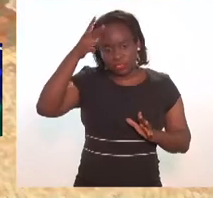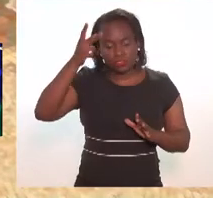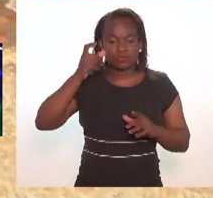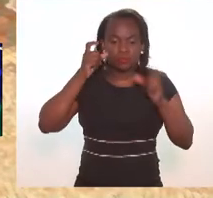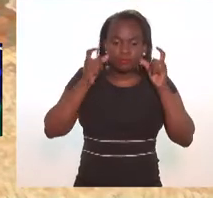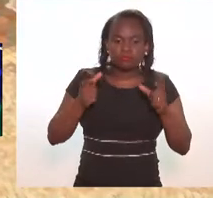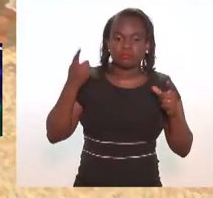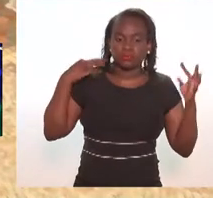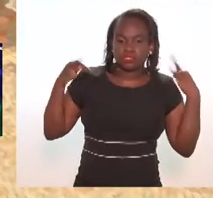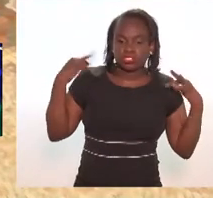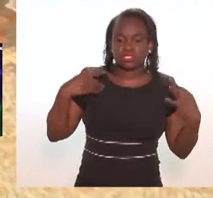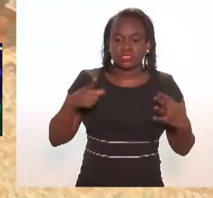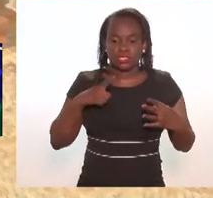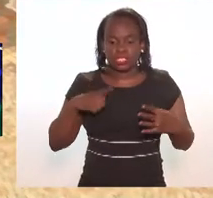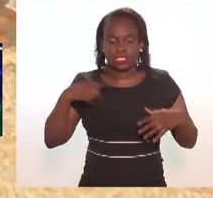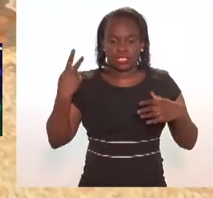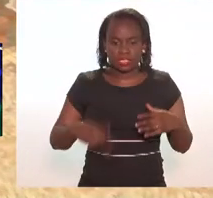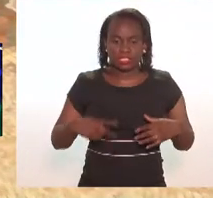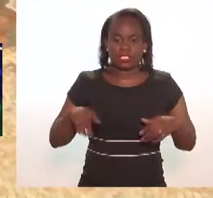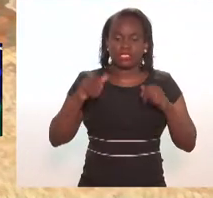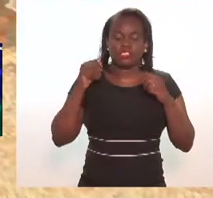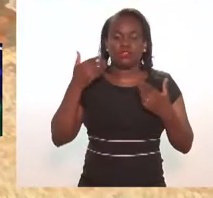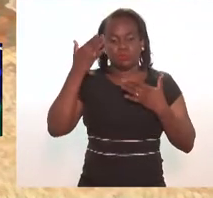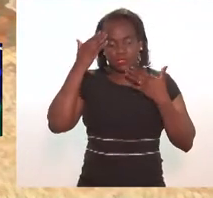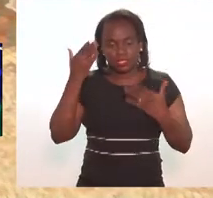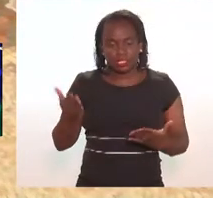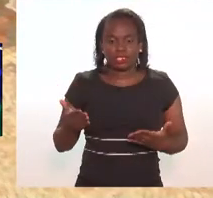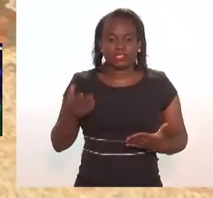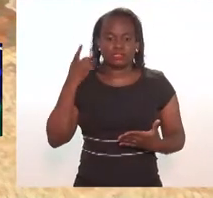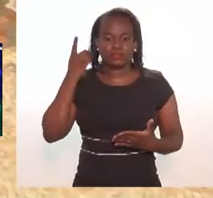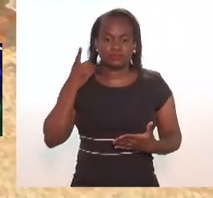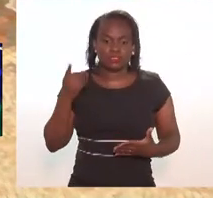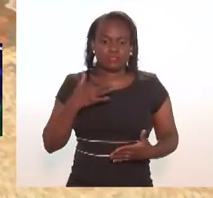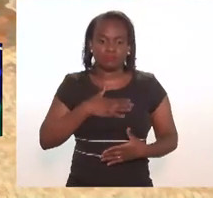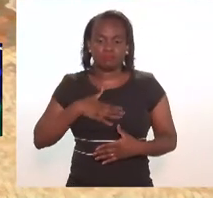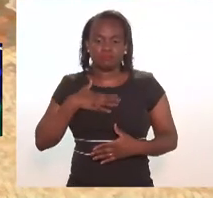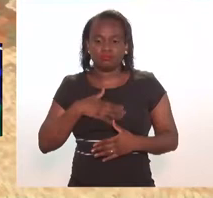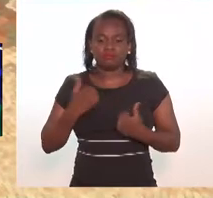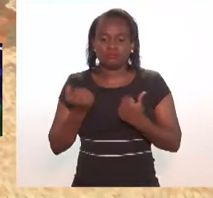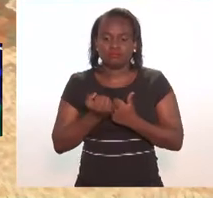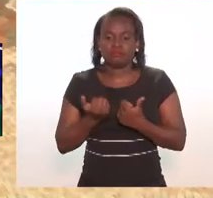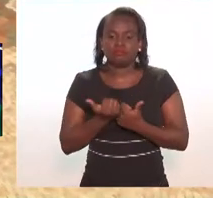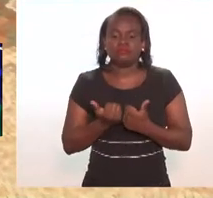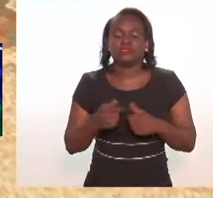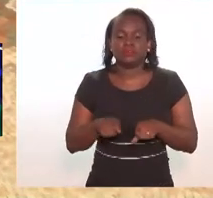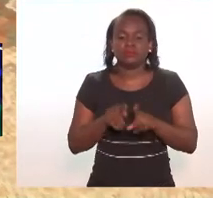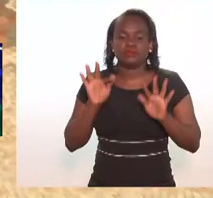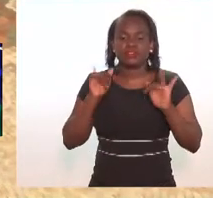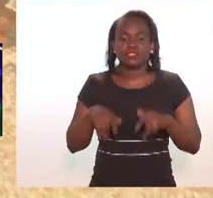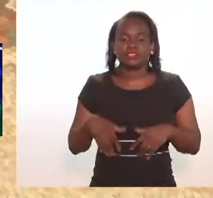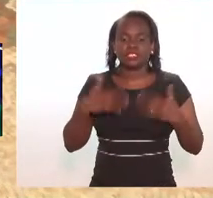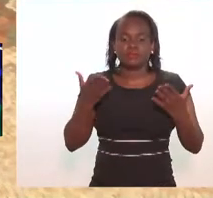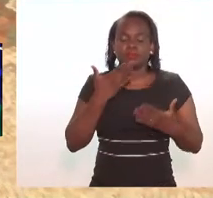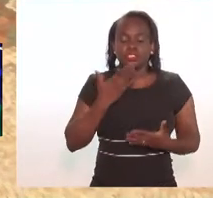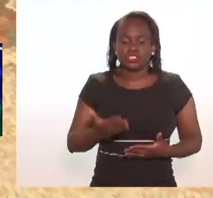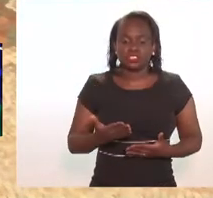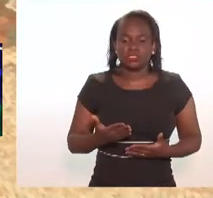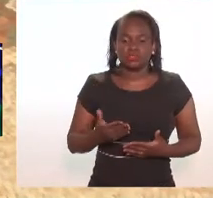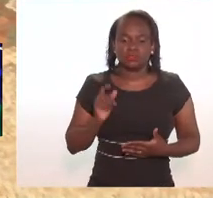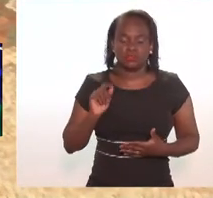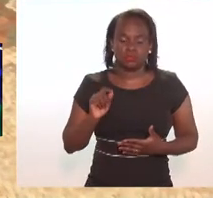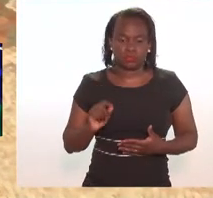interesse turístico dessa casa. Deputada, obrigado pelo prazer de ser coautoria. E, para finalizar, eu queria pedir à mesa